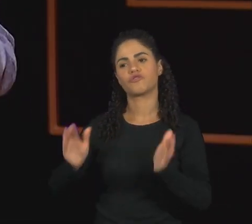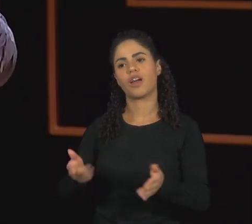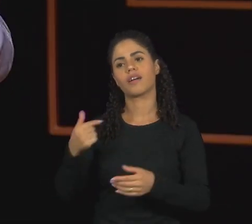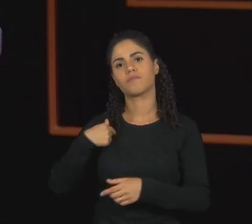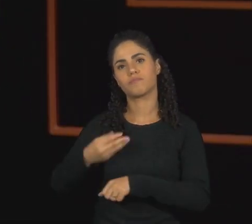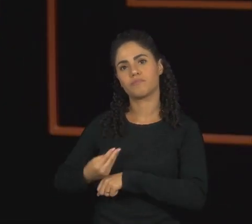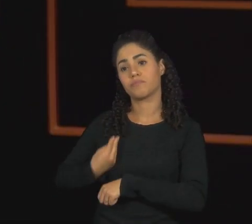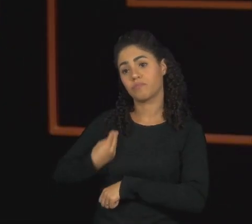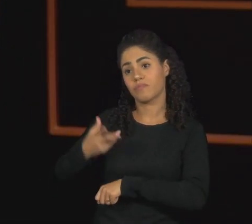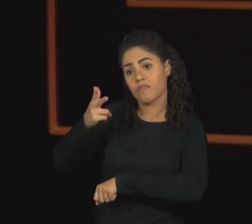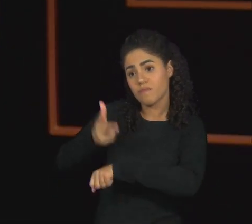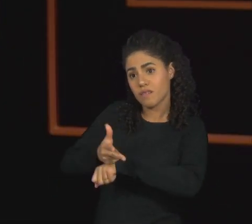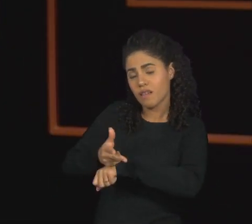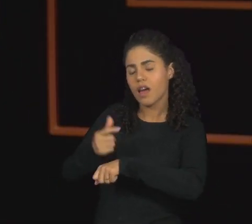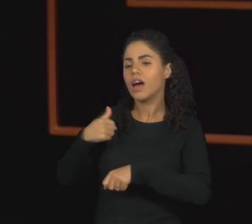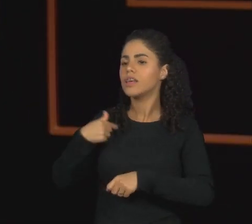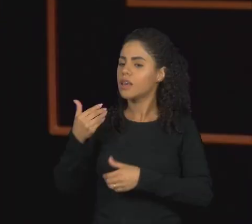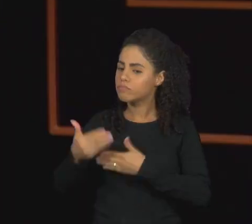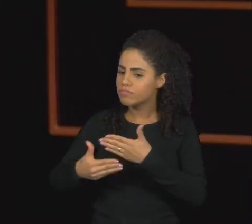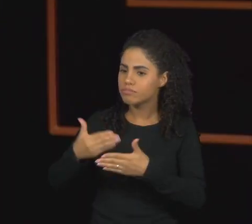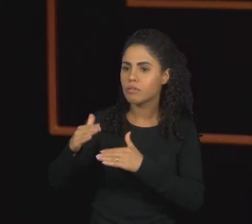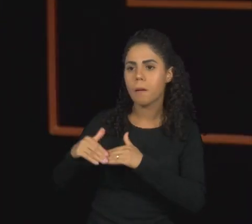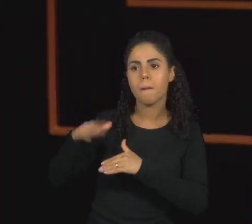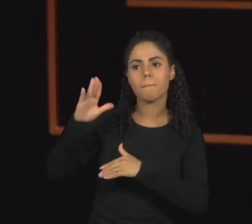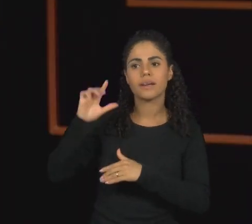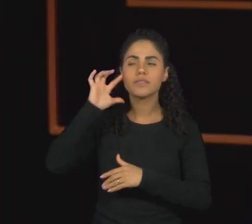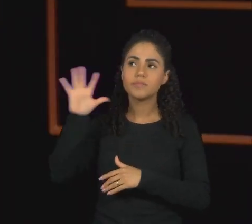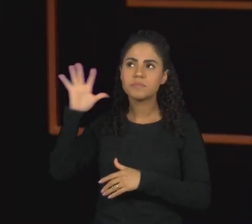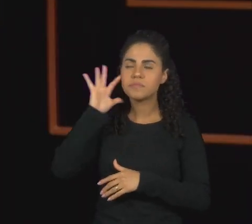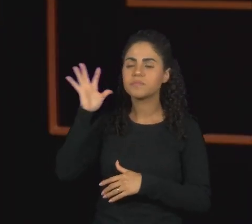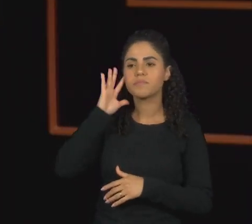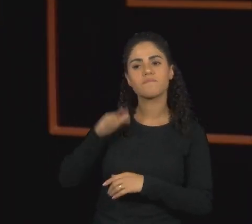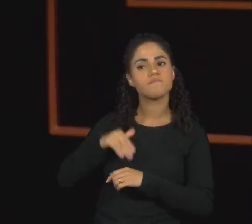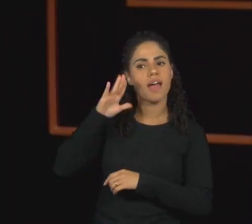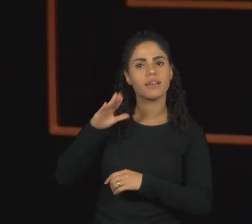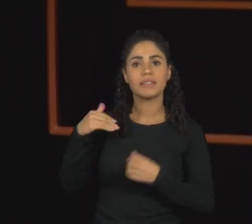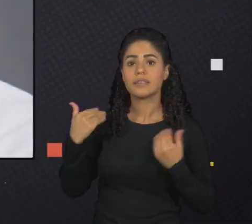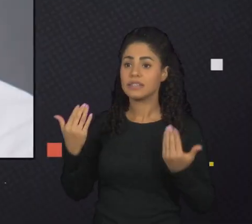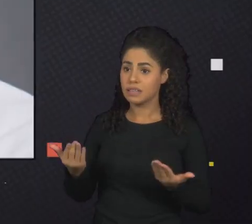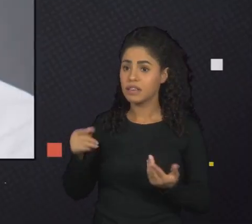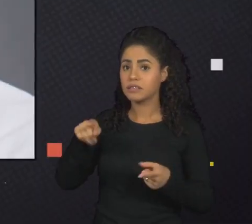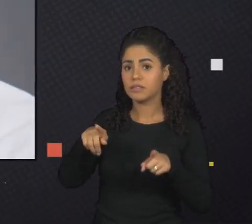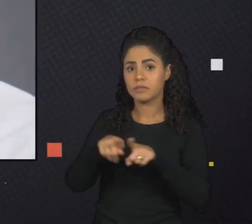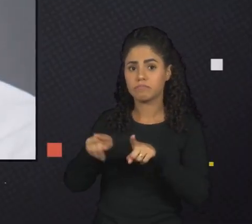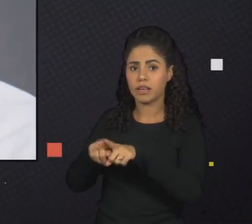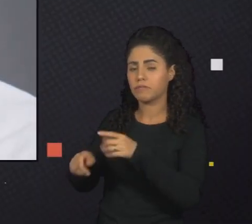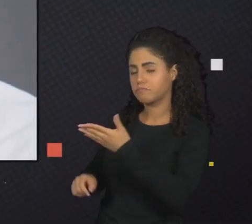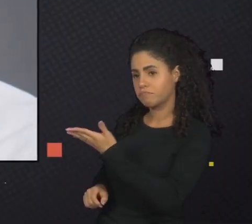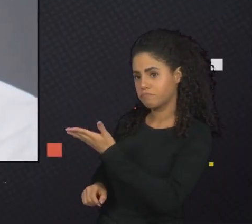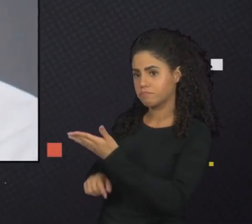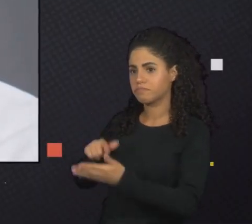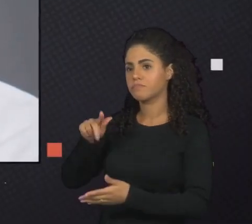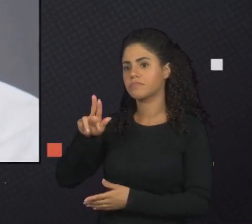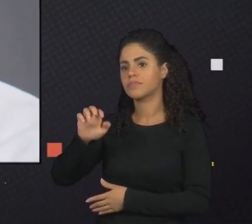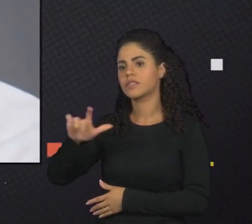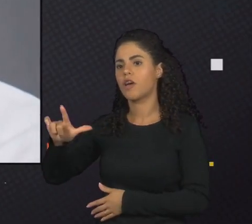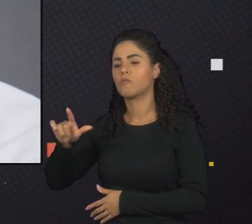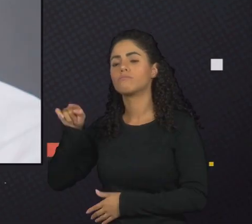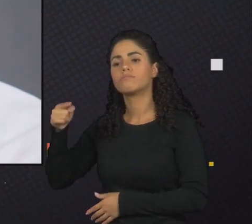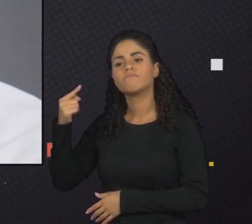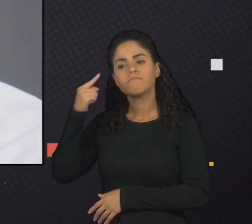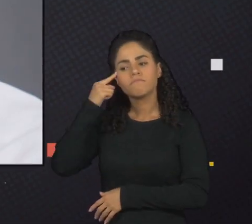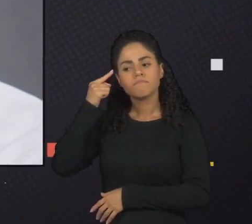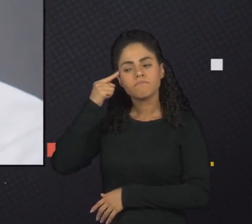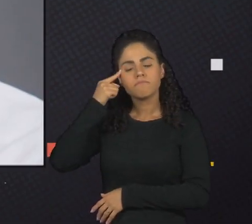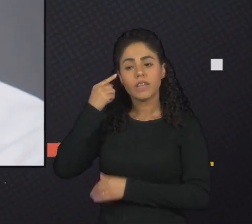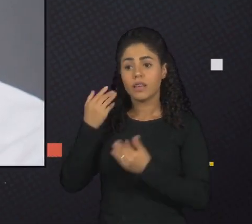vida. É um passo além da peça que a gente tinha feito. E aí o Guel Arraes se inspirou, viu a